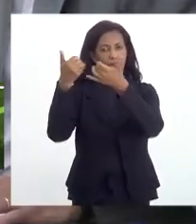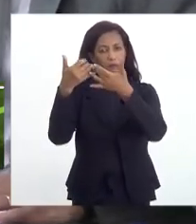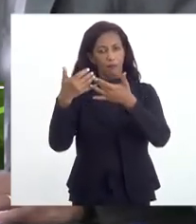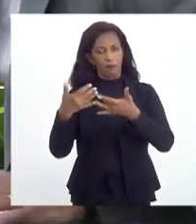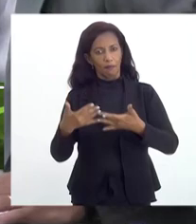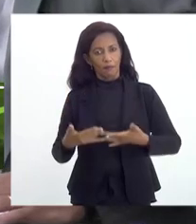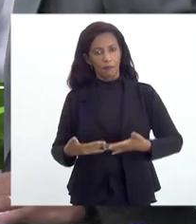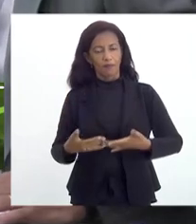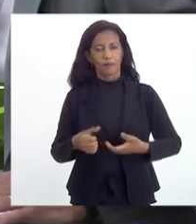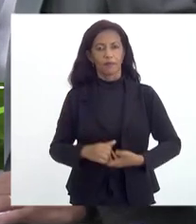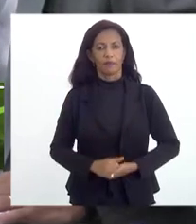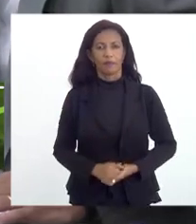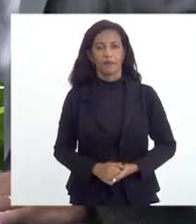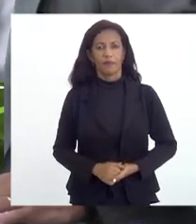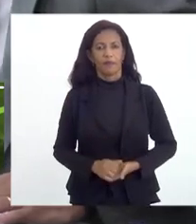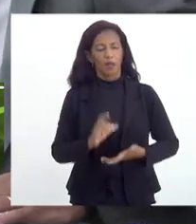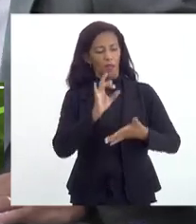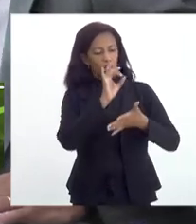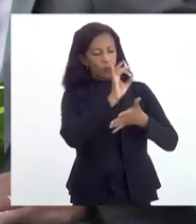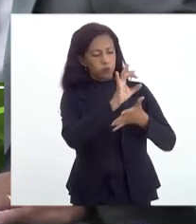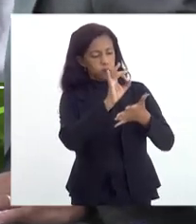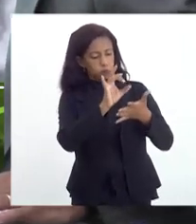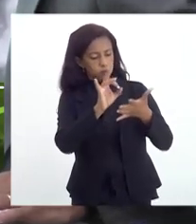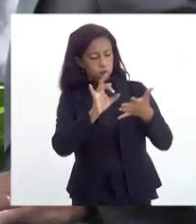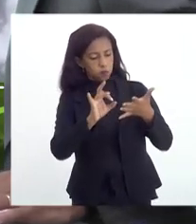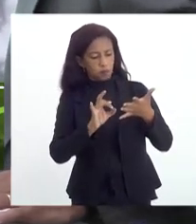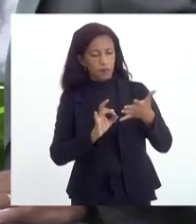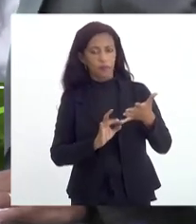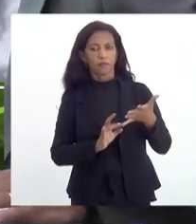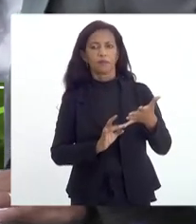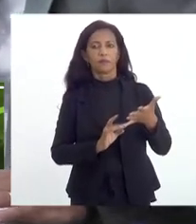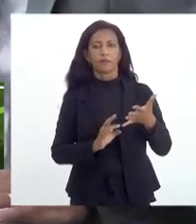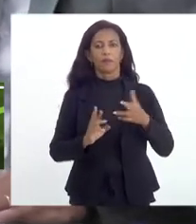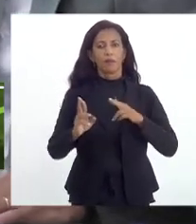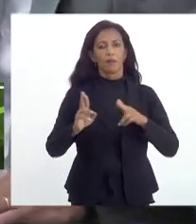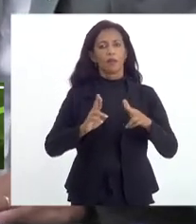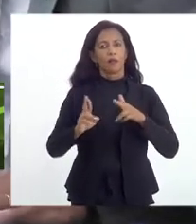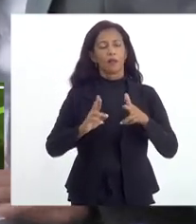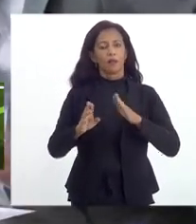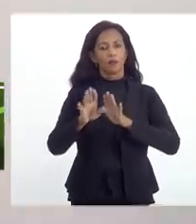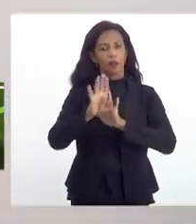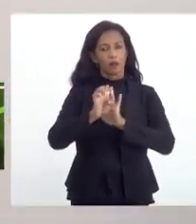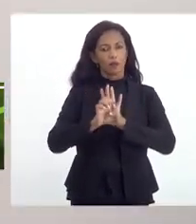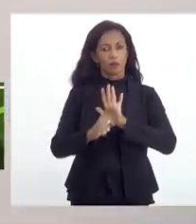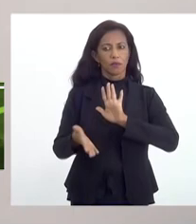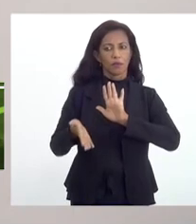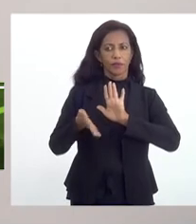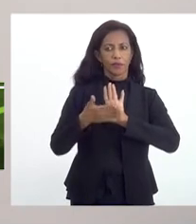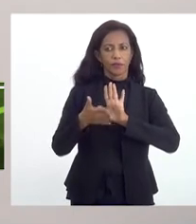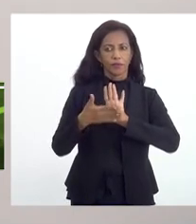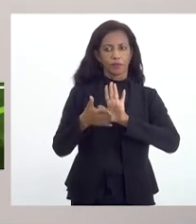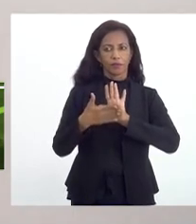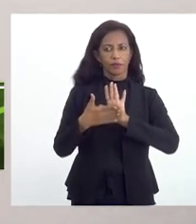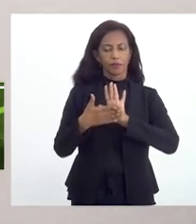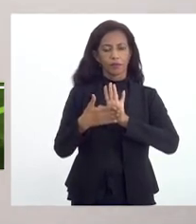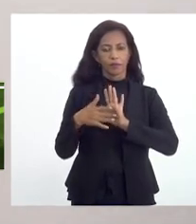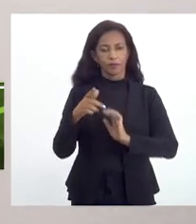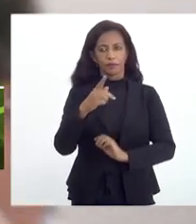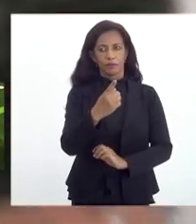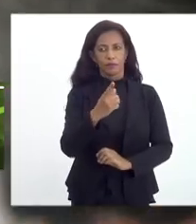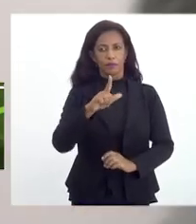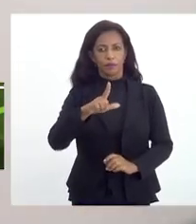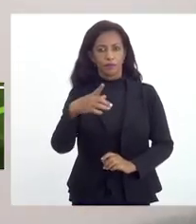os pontos relativos às emendas propostas no PL